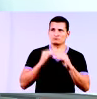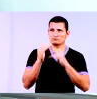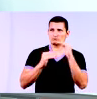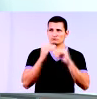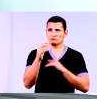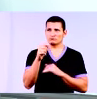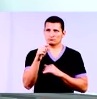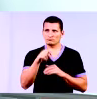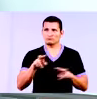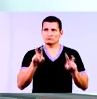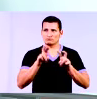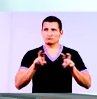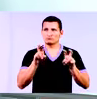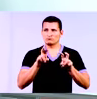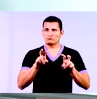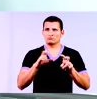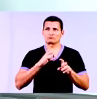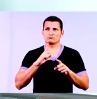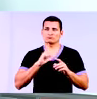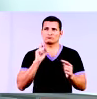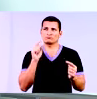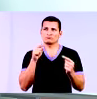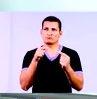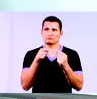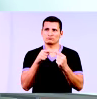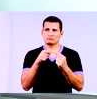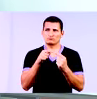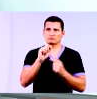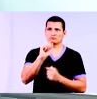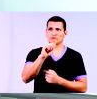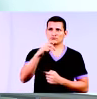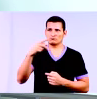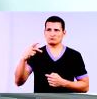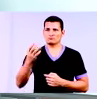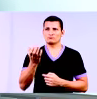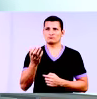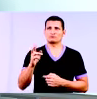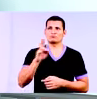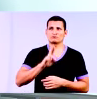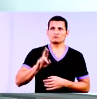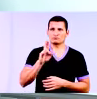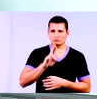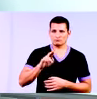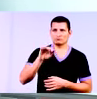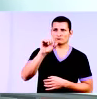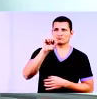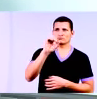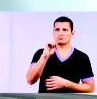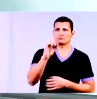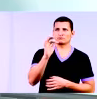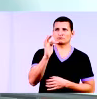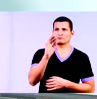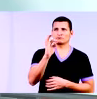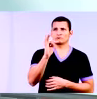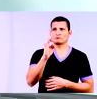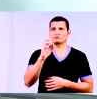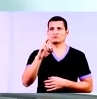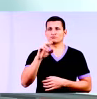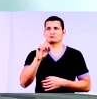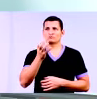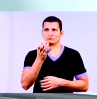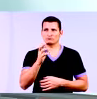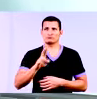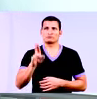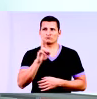máquina ela está intimamente ligado com a aplicação que eu quero utilizar, ou seja, com o software que eu quero usar para ter